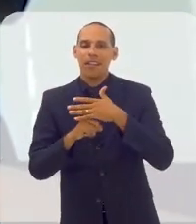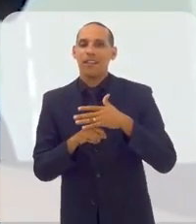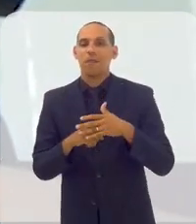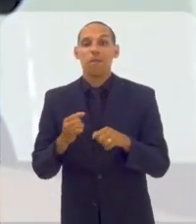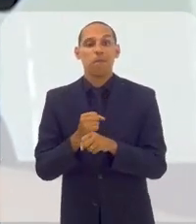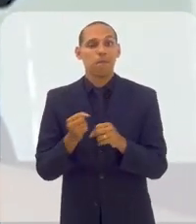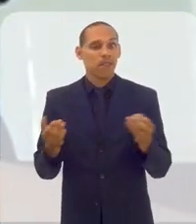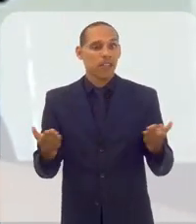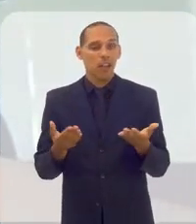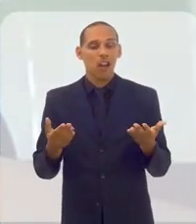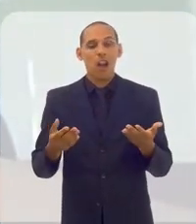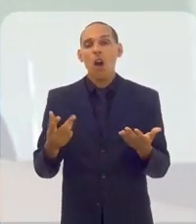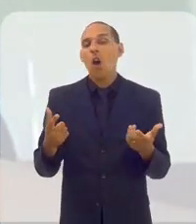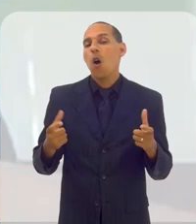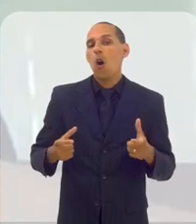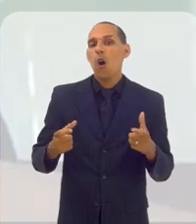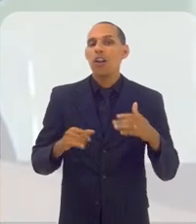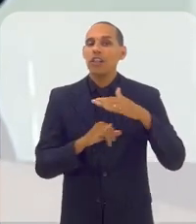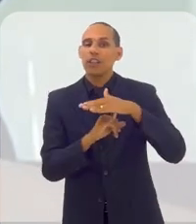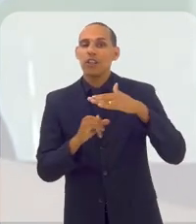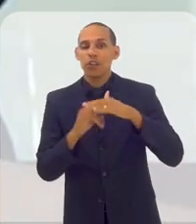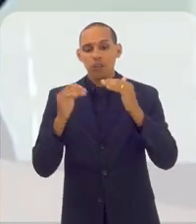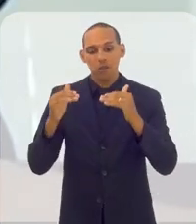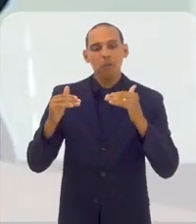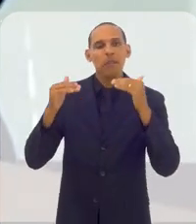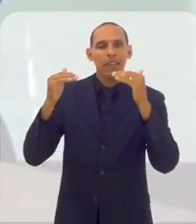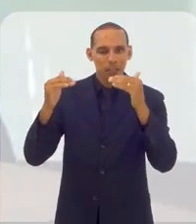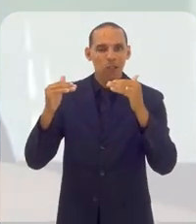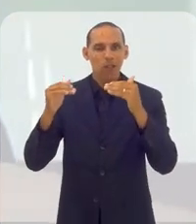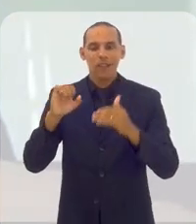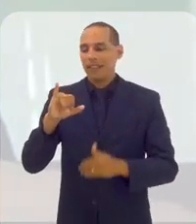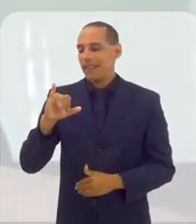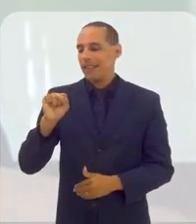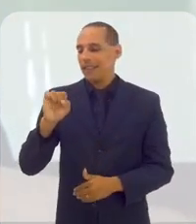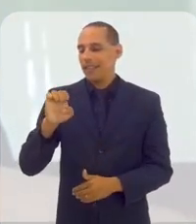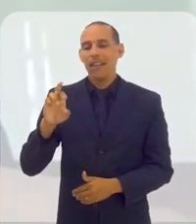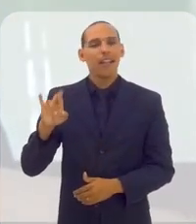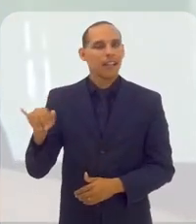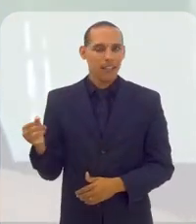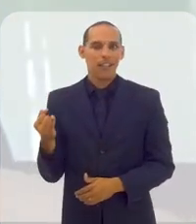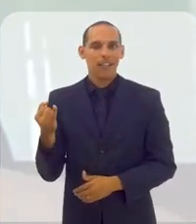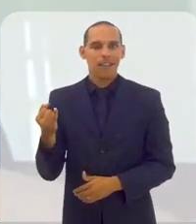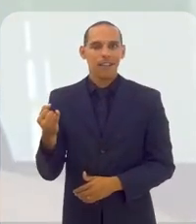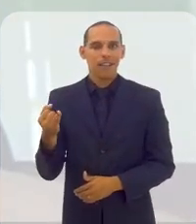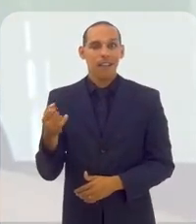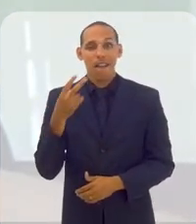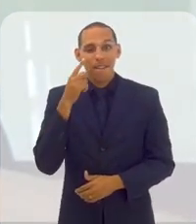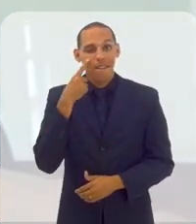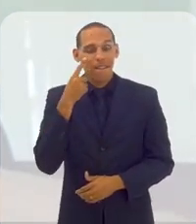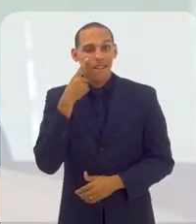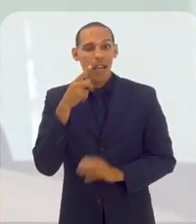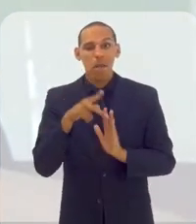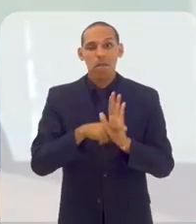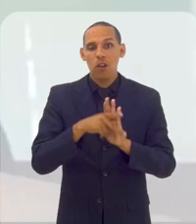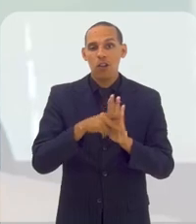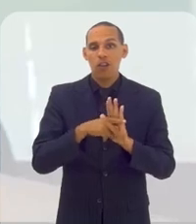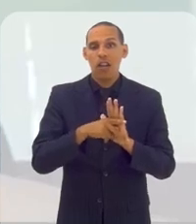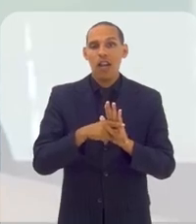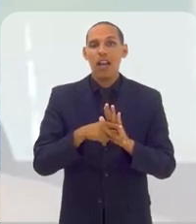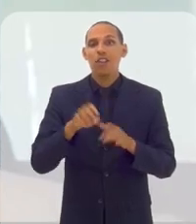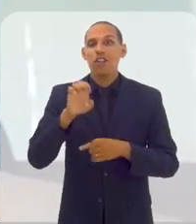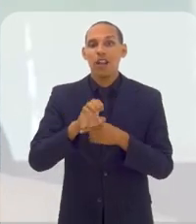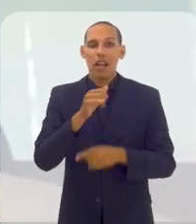ocorrer esse ano no Instituto Superior de Educação do Rio de Janeiro no exérj né contemplando projetos de alunos